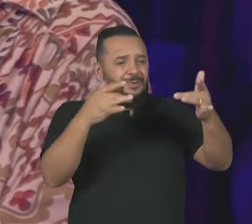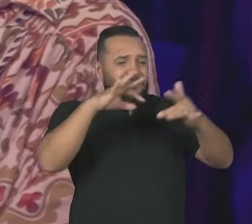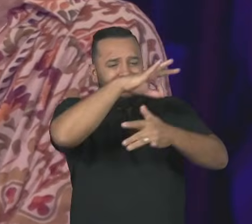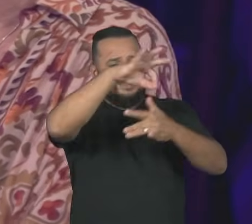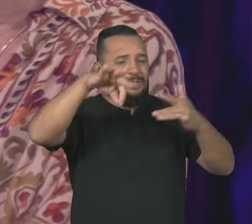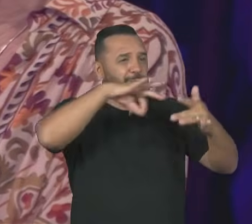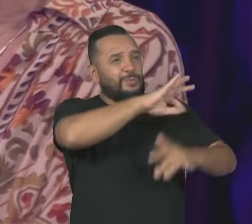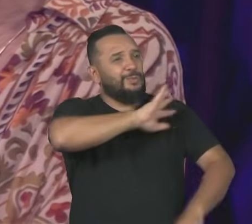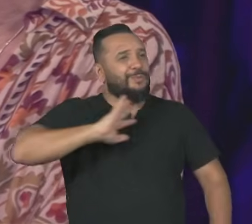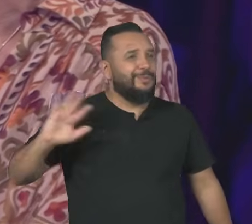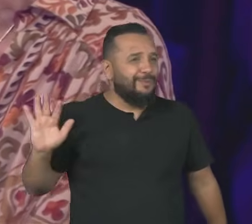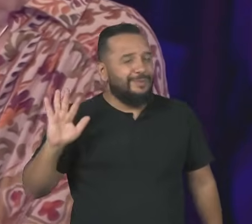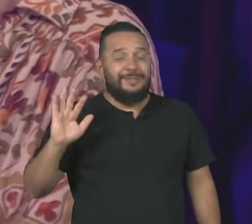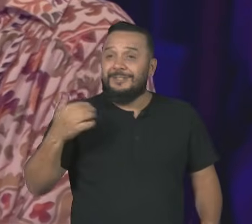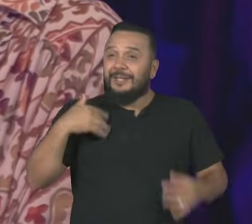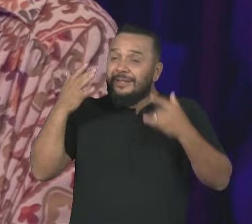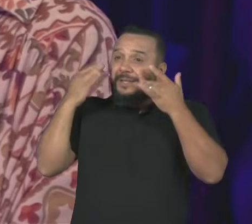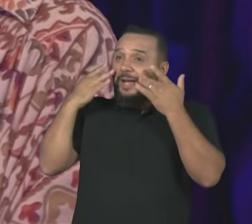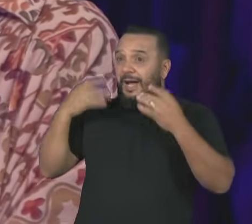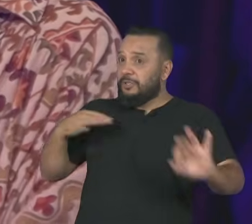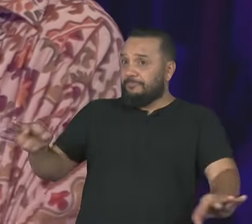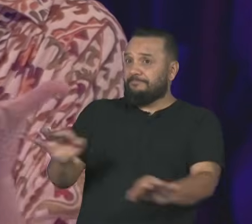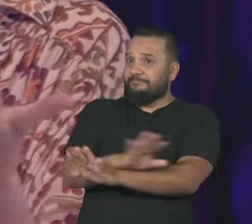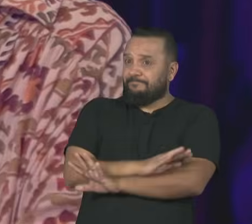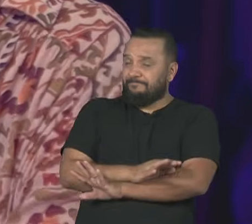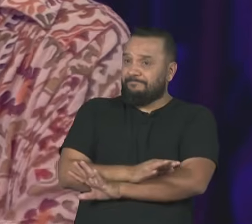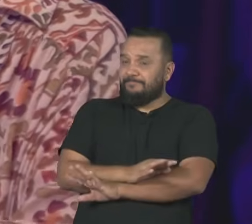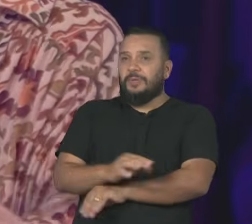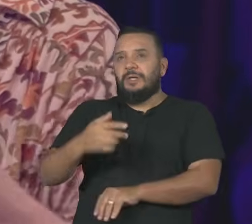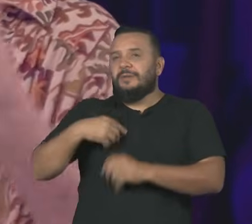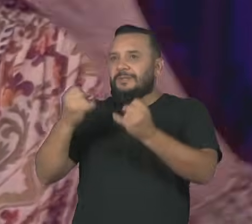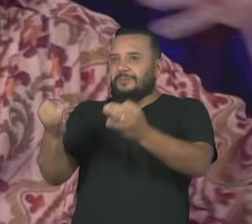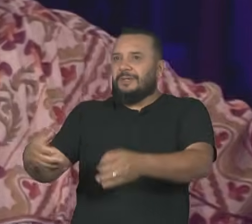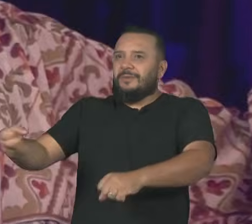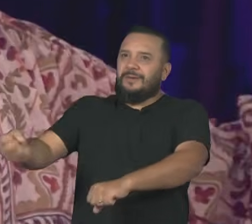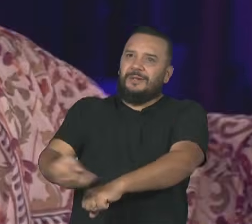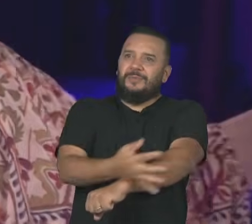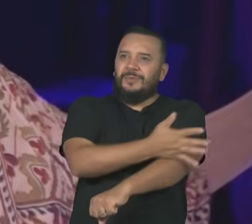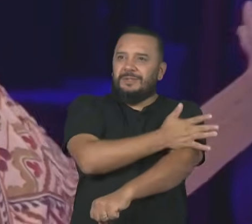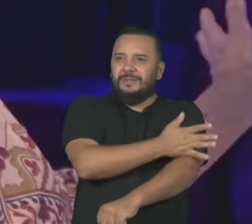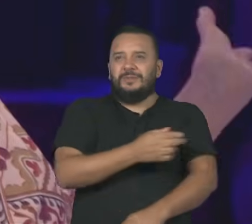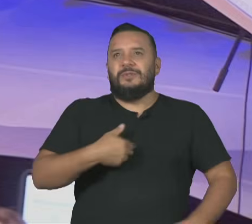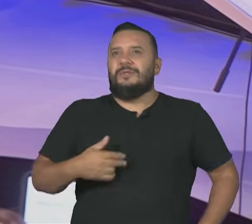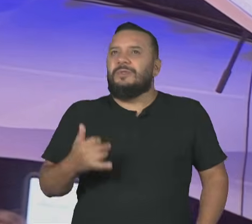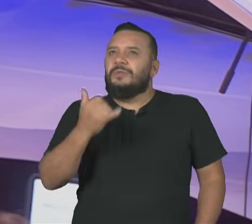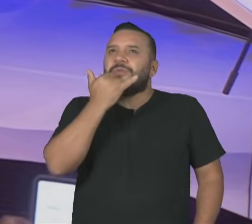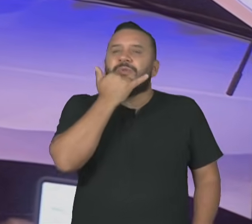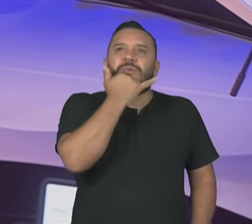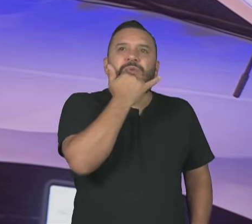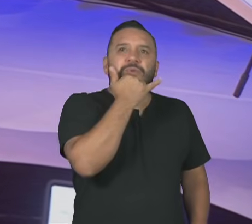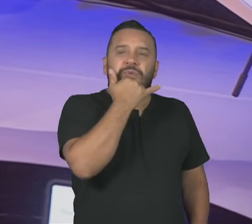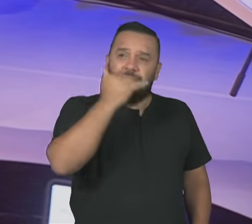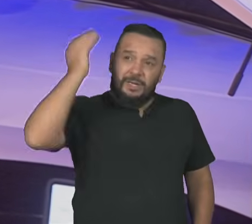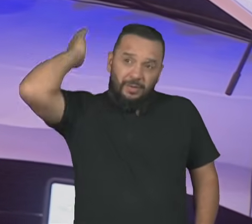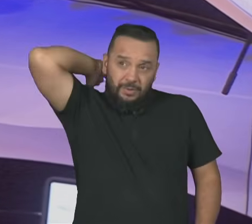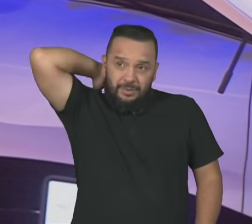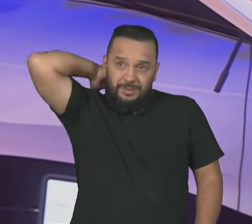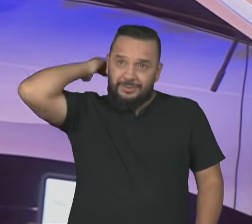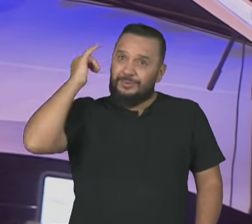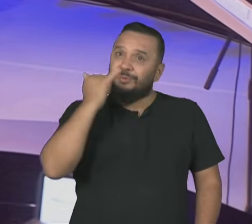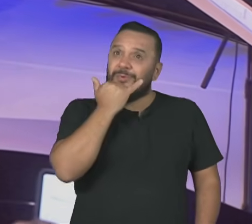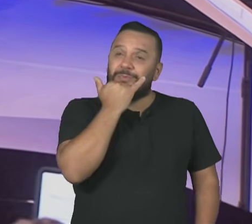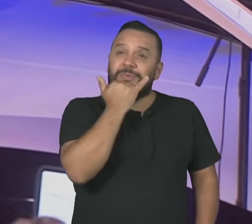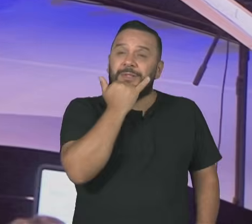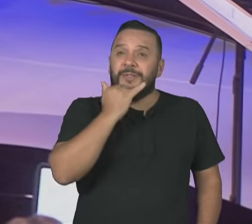com o público quando termino o espetáculo, falando dessa emoção. Desculpa, gente, eu estou de costas aqui, mas tudo bem.